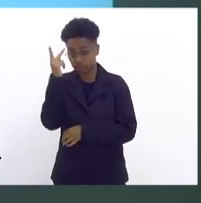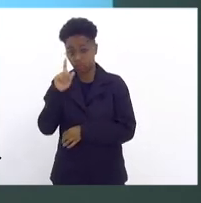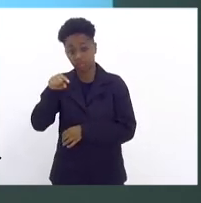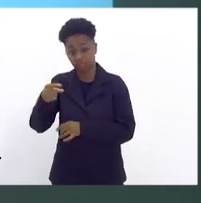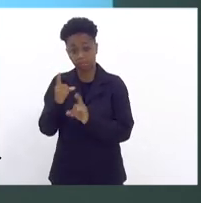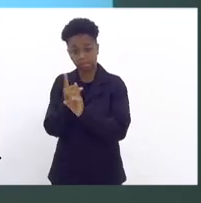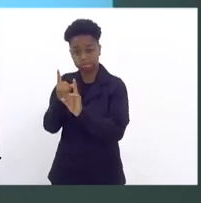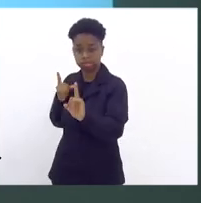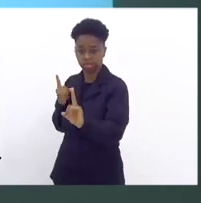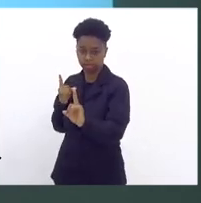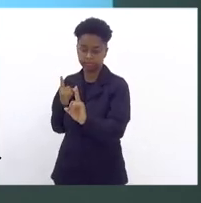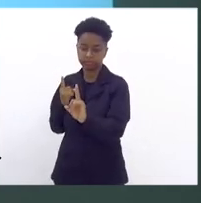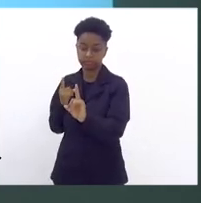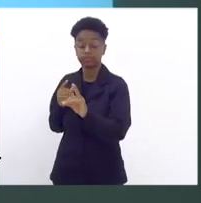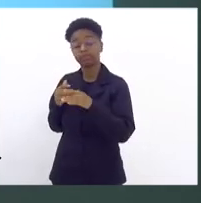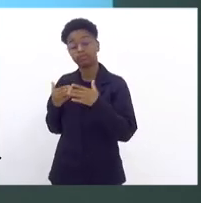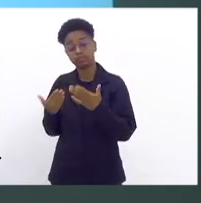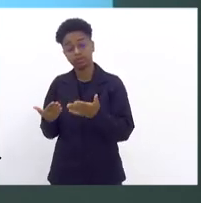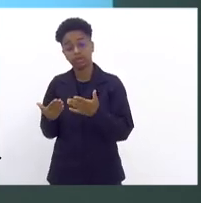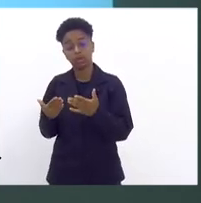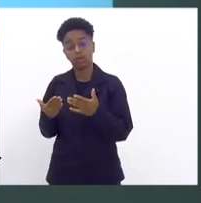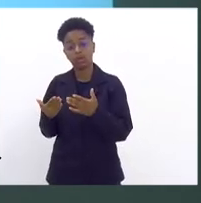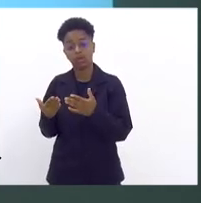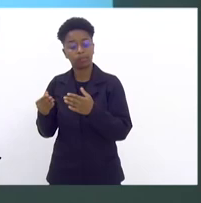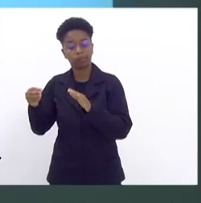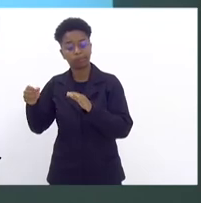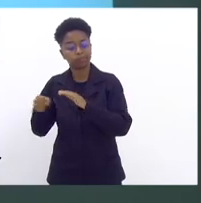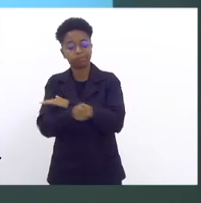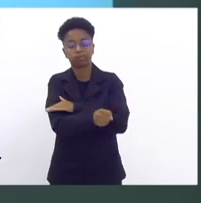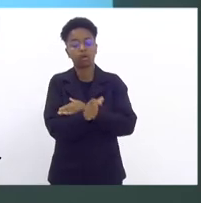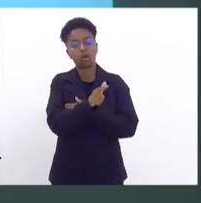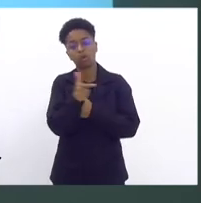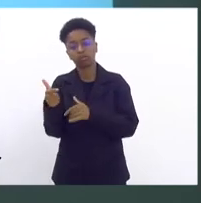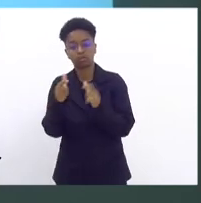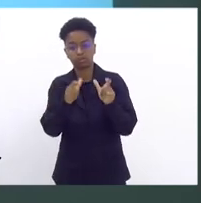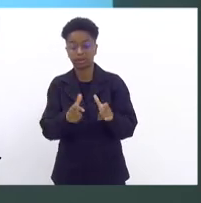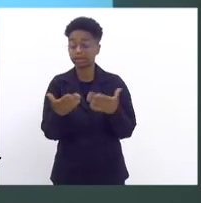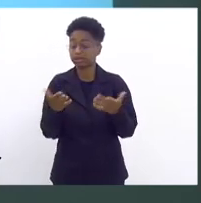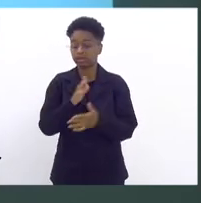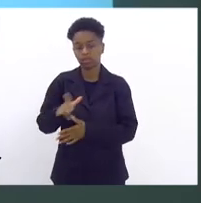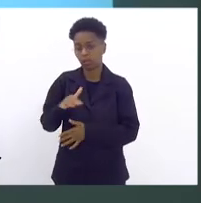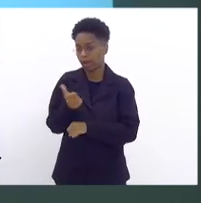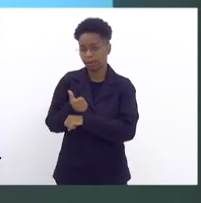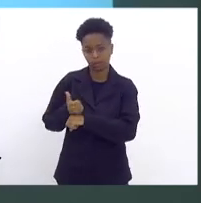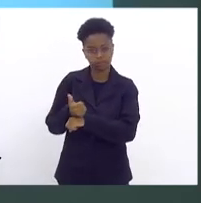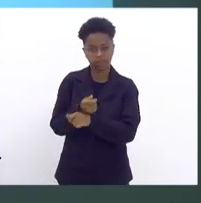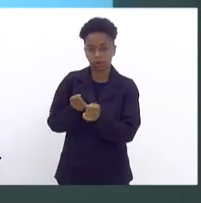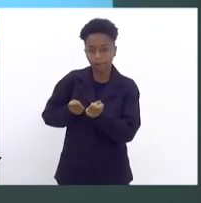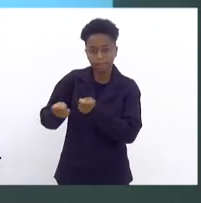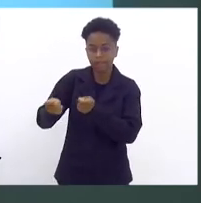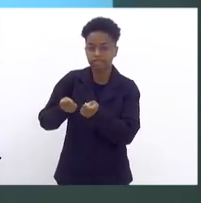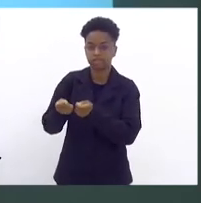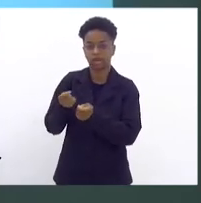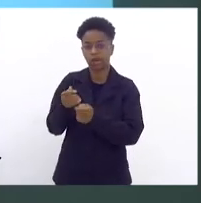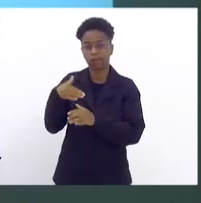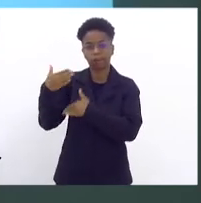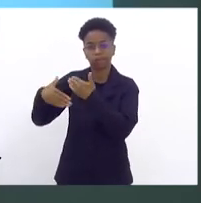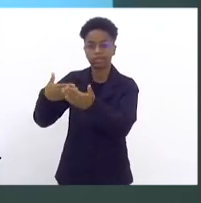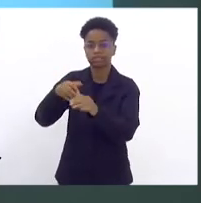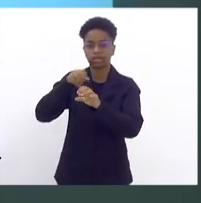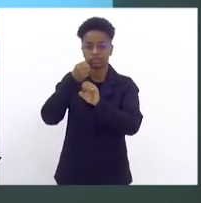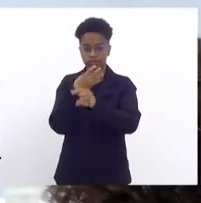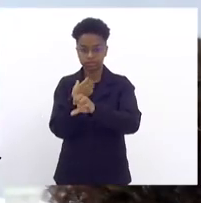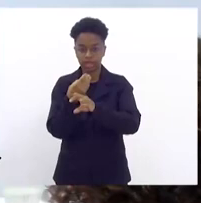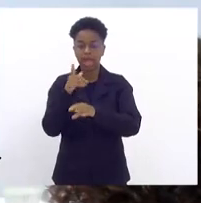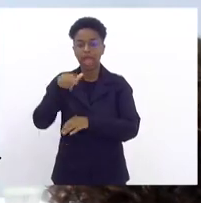arrancada dela né E ela colocada em outro espaço então isso não é um profissional que vai mediar o processo ensino-aprendizagem